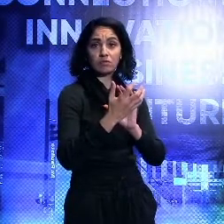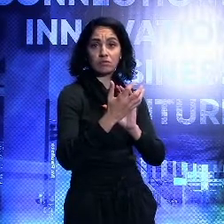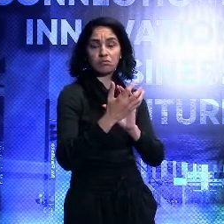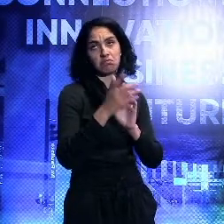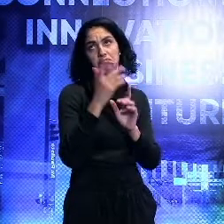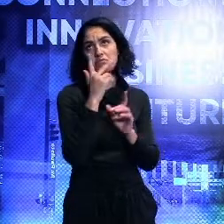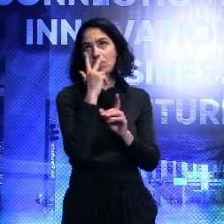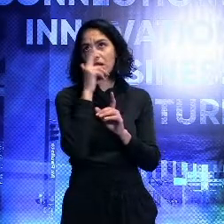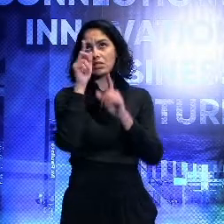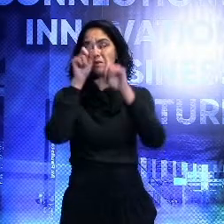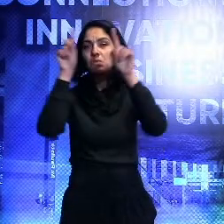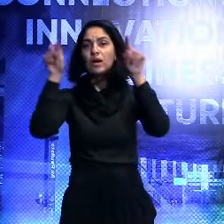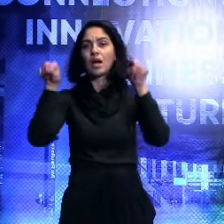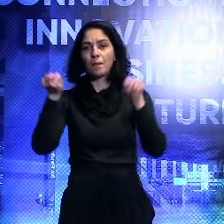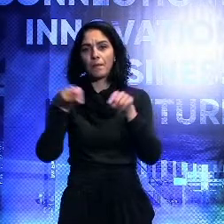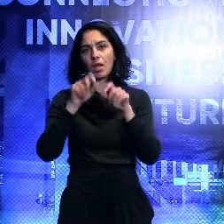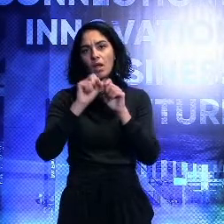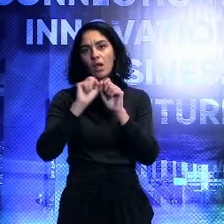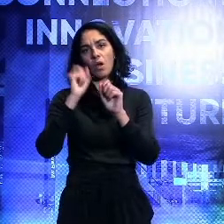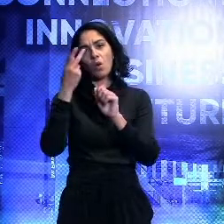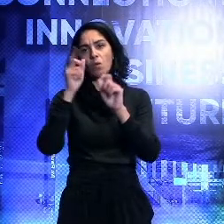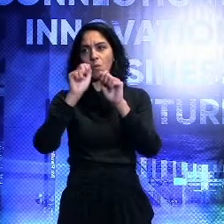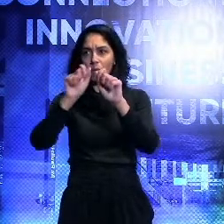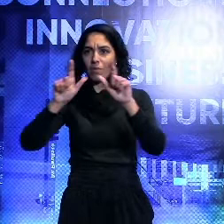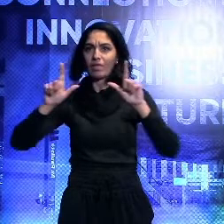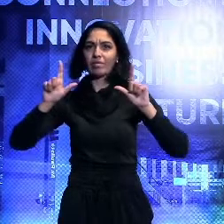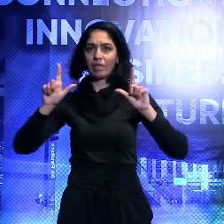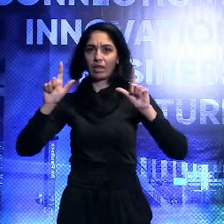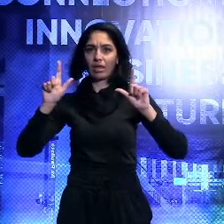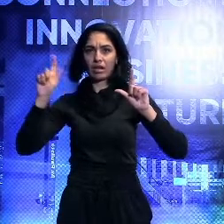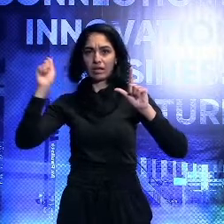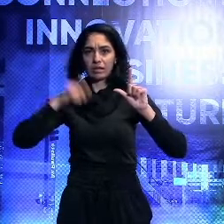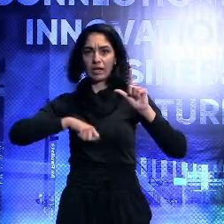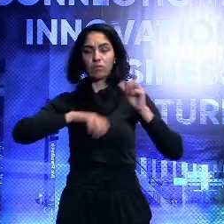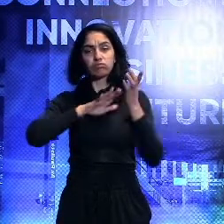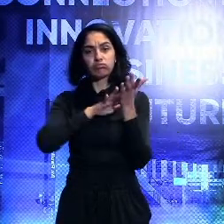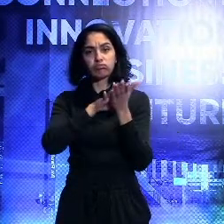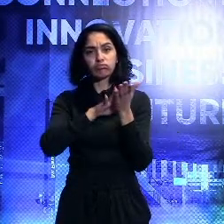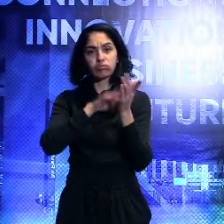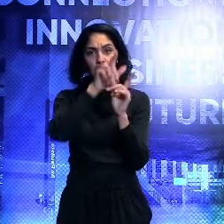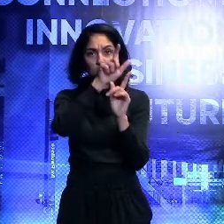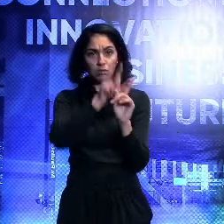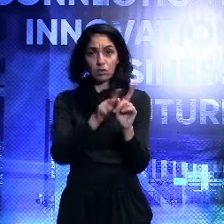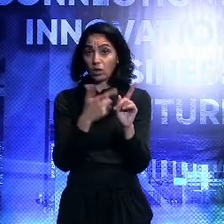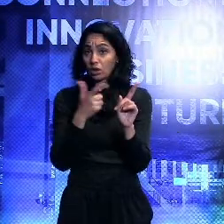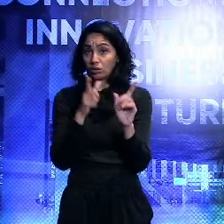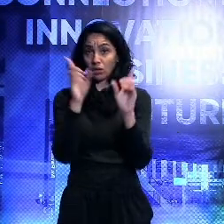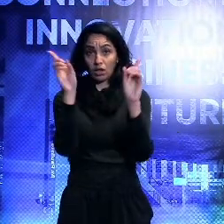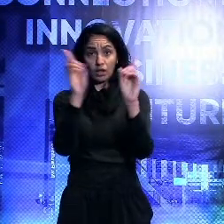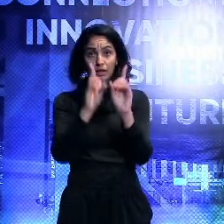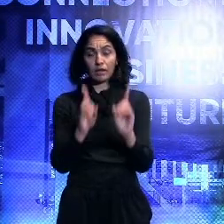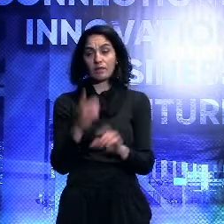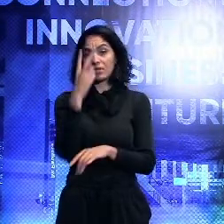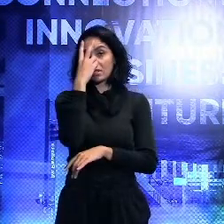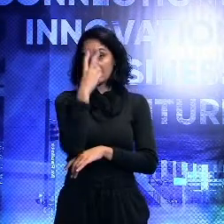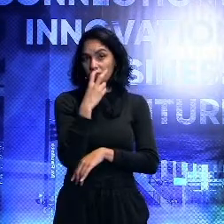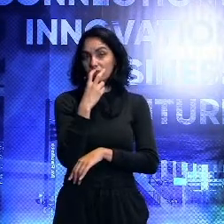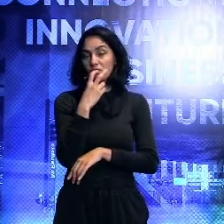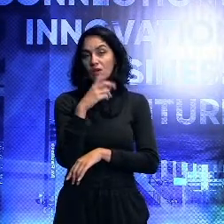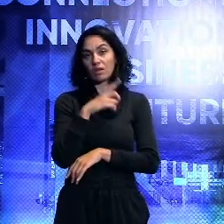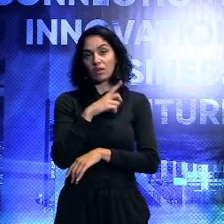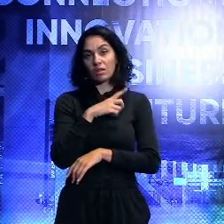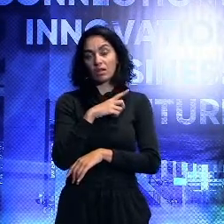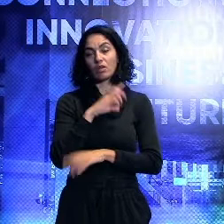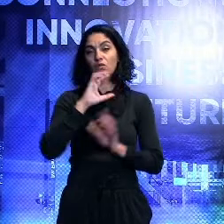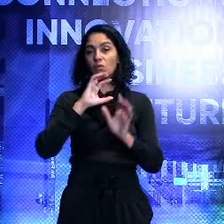ou uma tela, ou um programa, onde você consegue simular para pessoas que não têm deficiências visuais os efeitos de uma